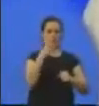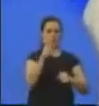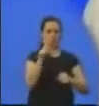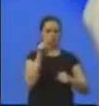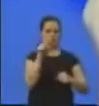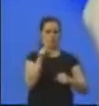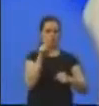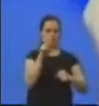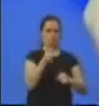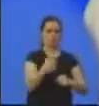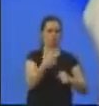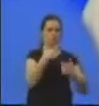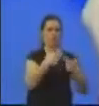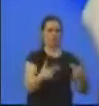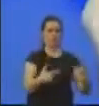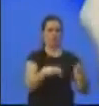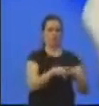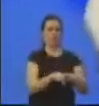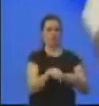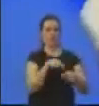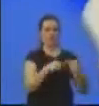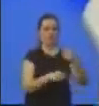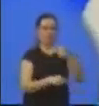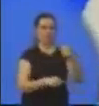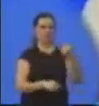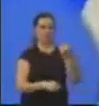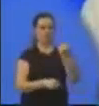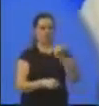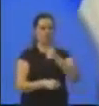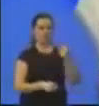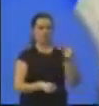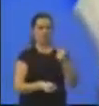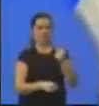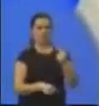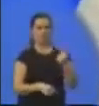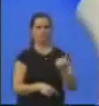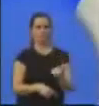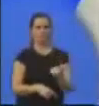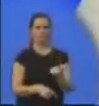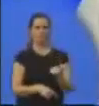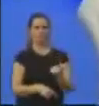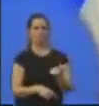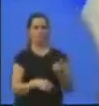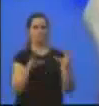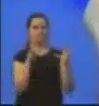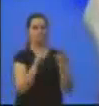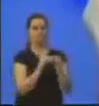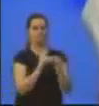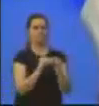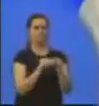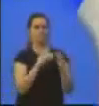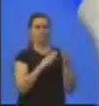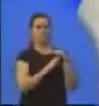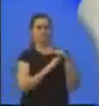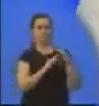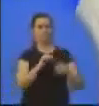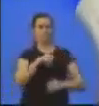fundamental. Porque eu posso pensar nele como 1 sobre, inverto isso, vou chegar no 1. Conclusão, quanto deu o nosso